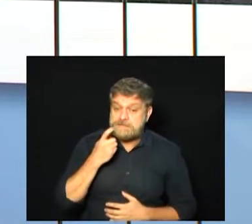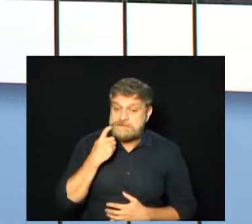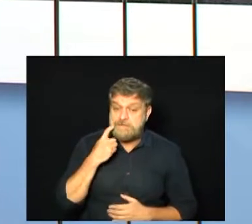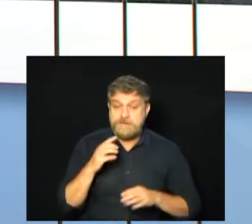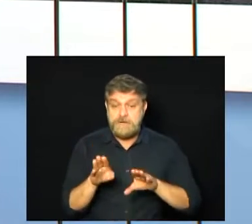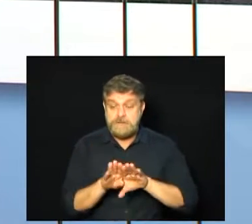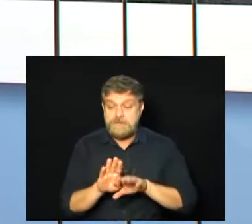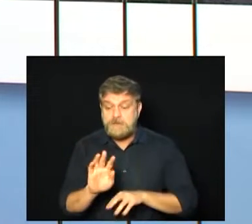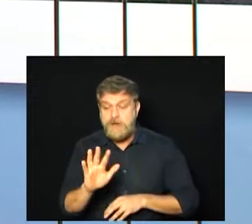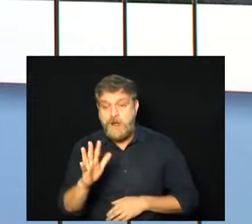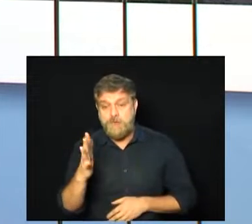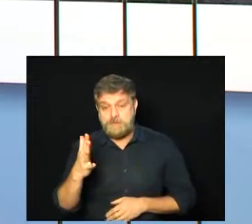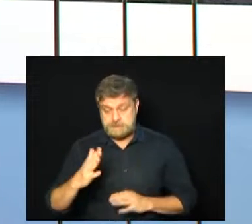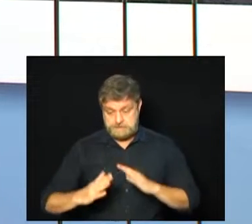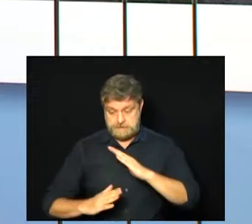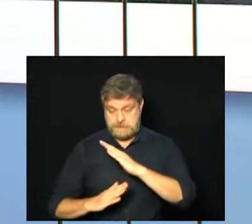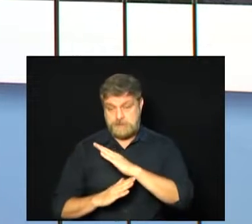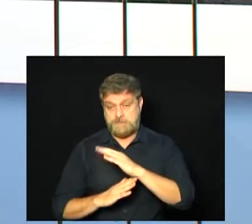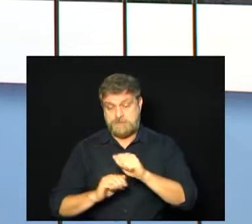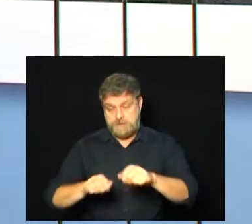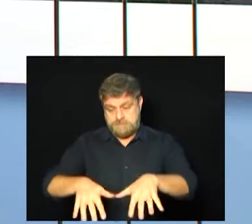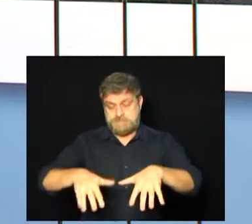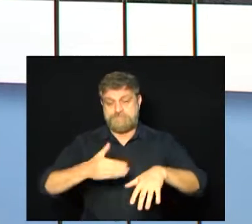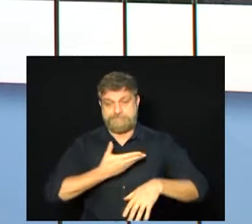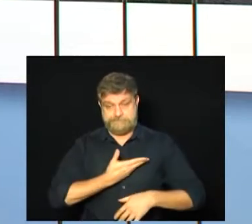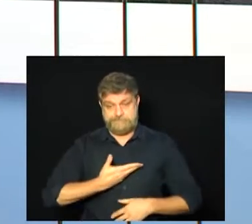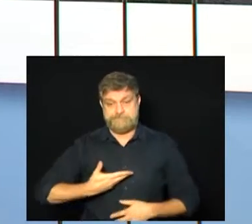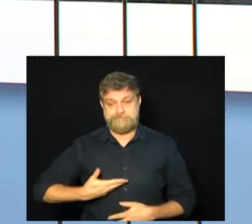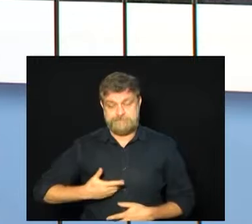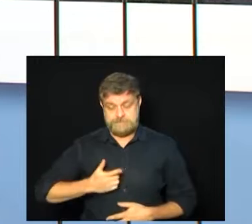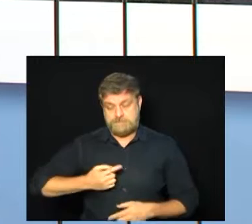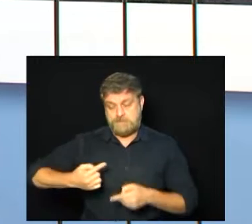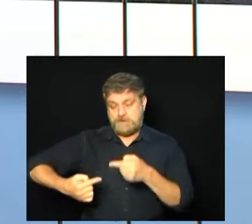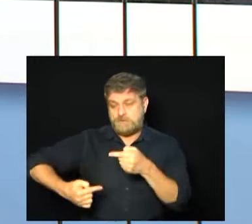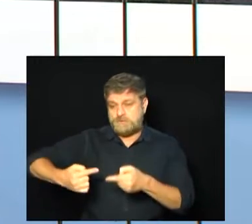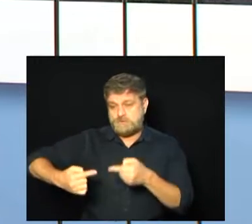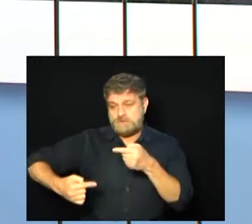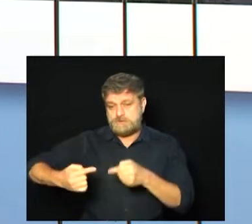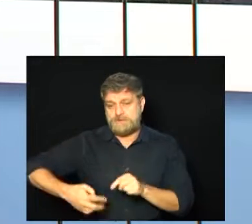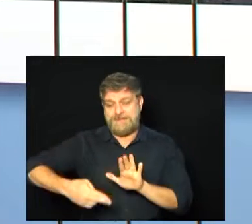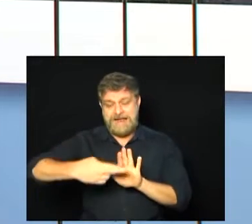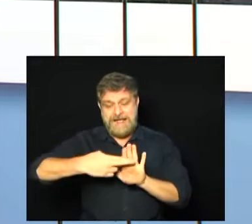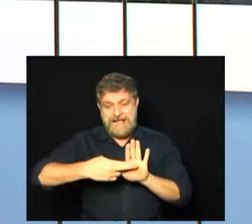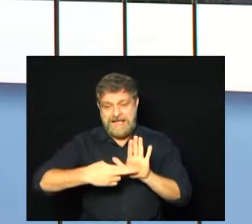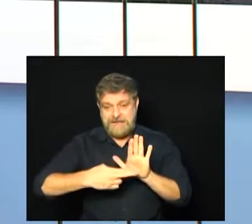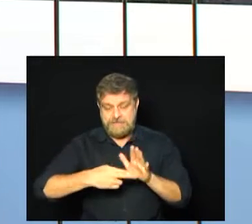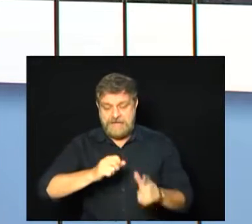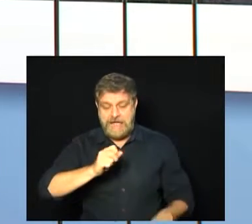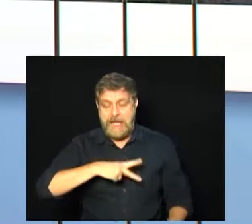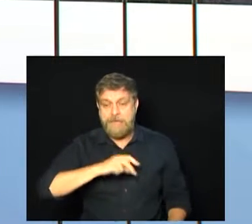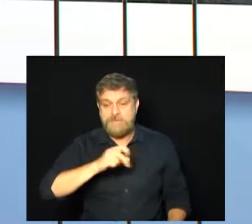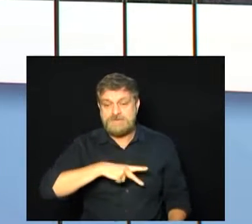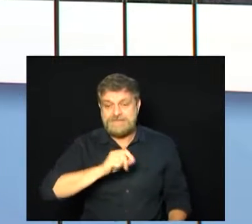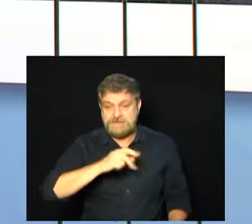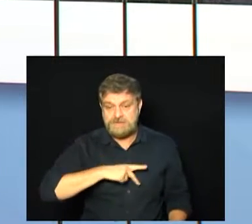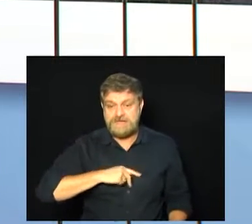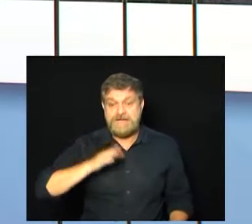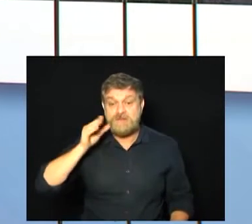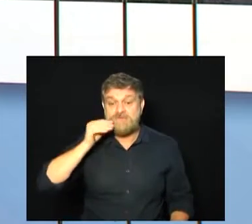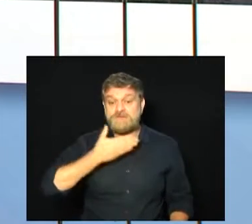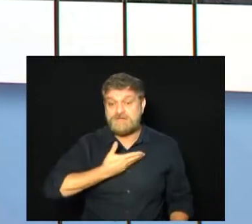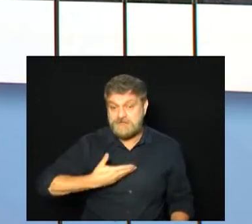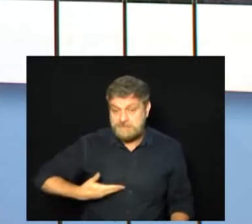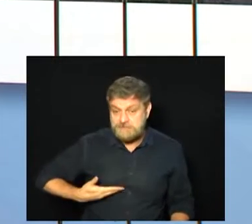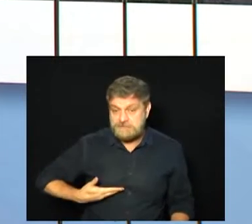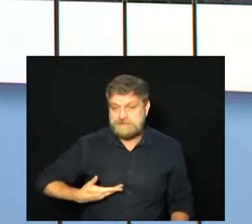também aconteceu aqui na Câmara uma audiência pública que discutiu o regime previdenciário dos servidores públicos.